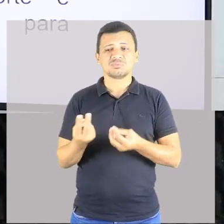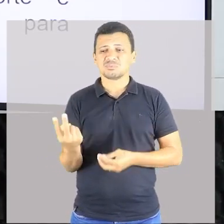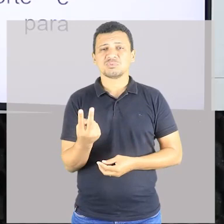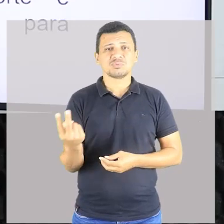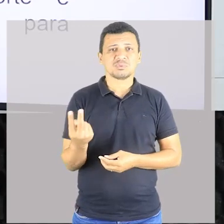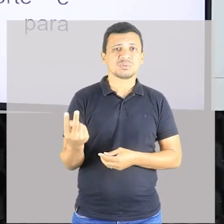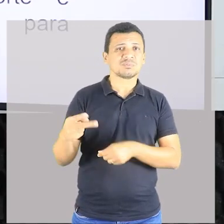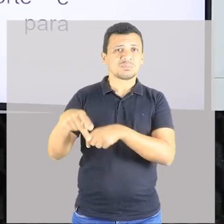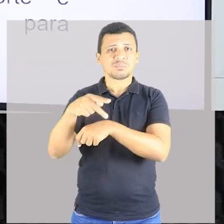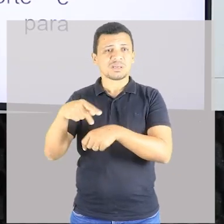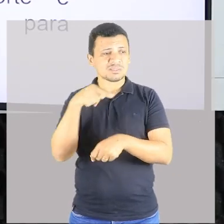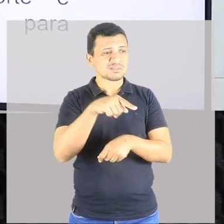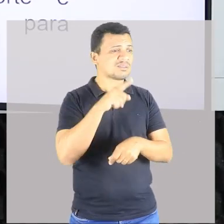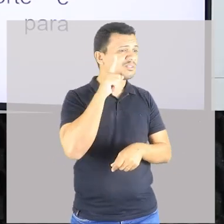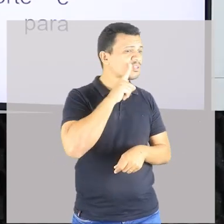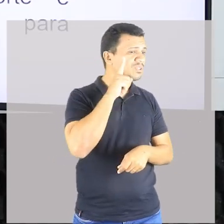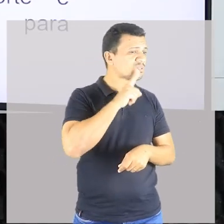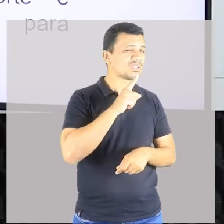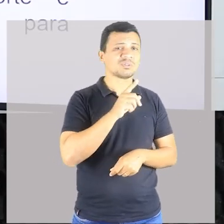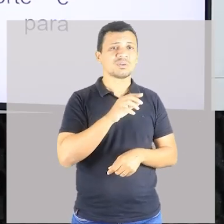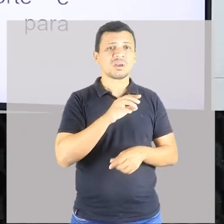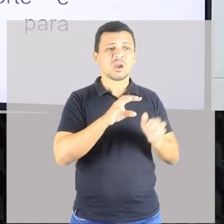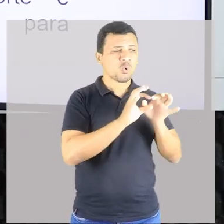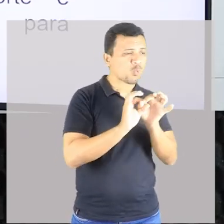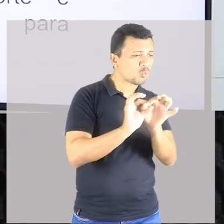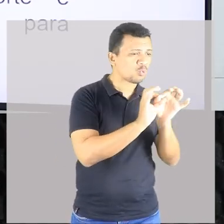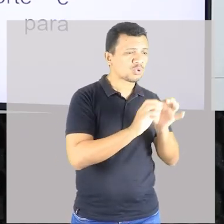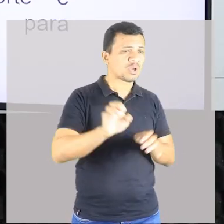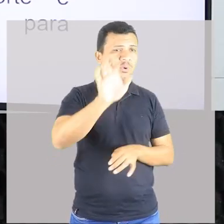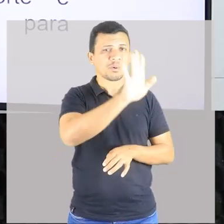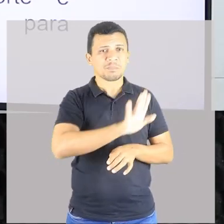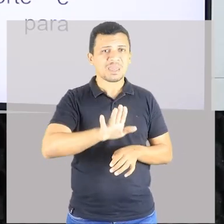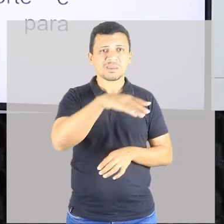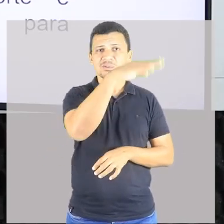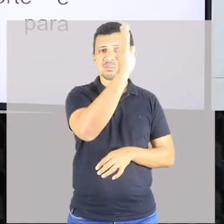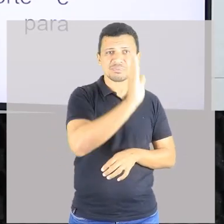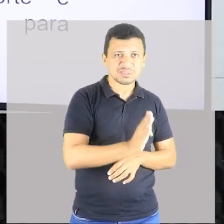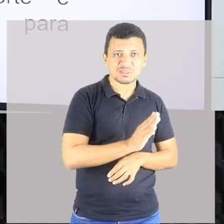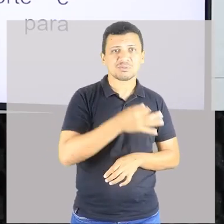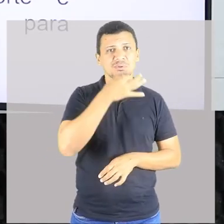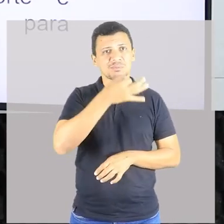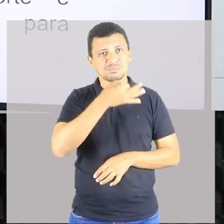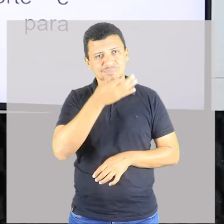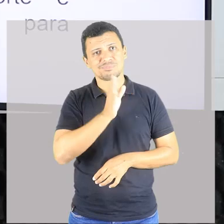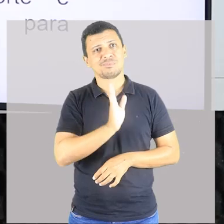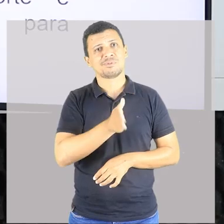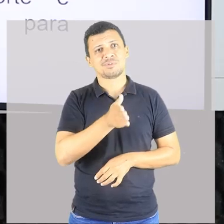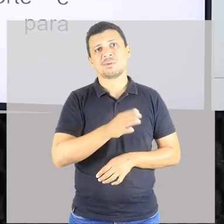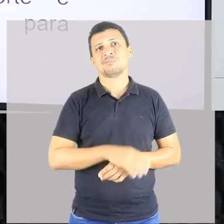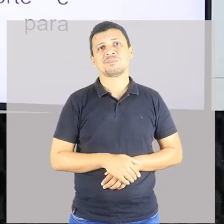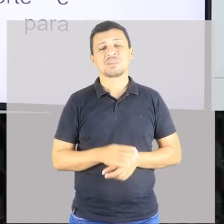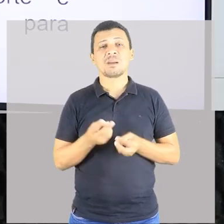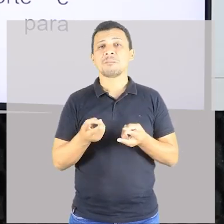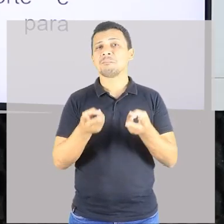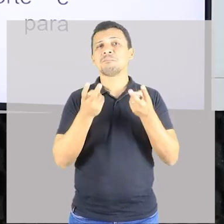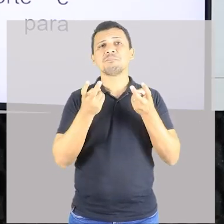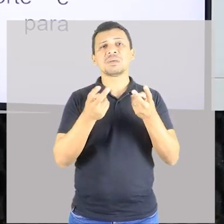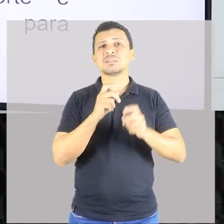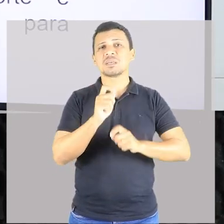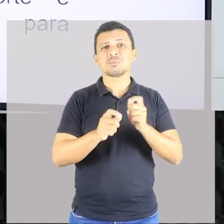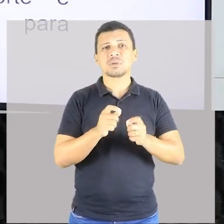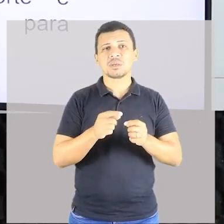os Estados Unidos, países da União Europeia, o próprio Brasil já se manifestou. Então a gente percebe, de certa forma, as